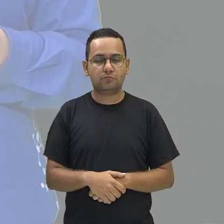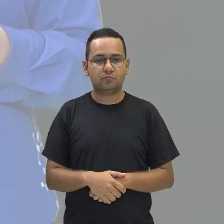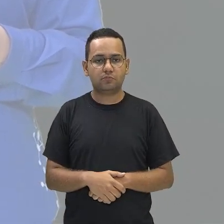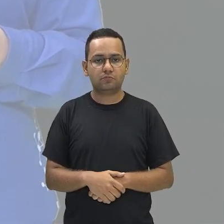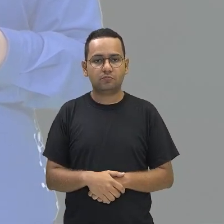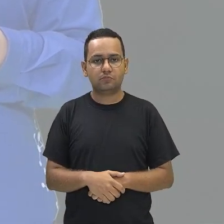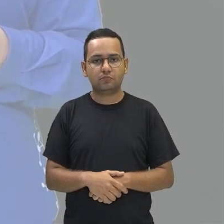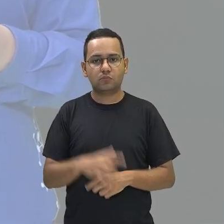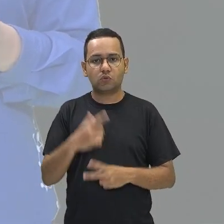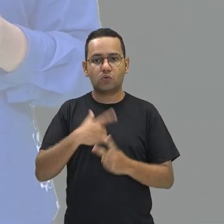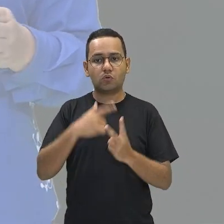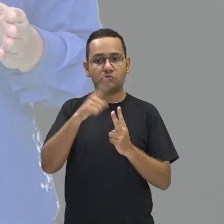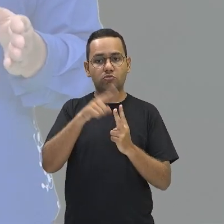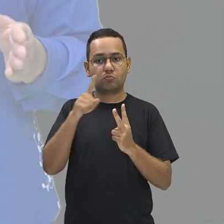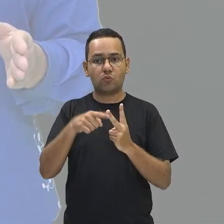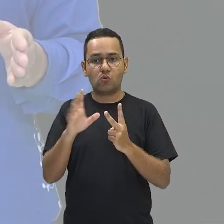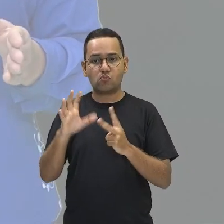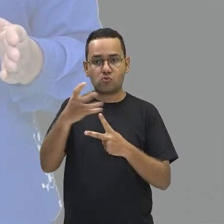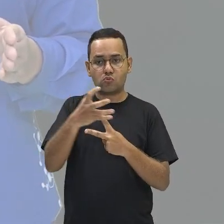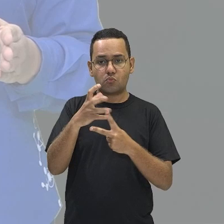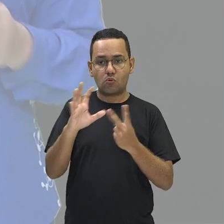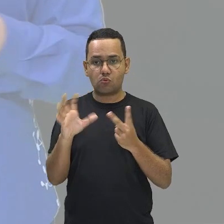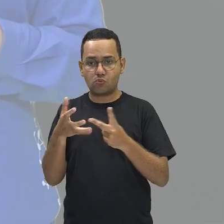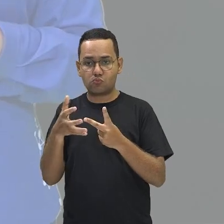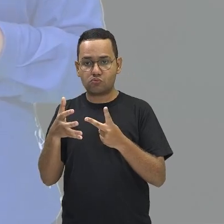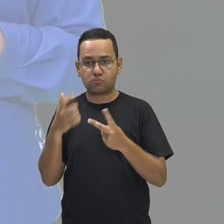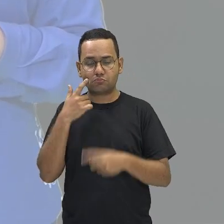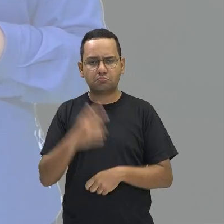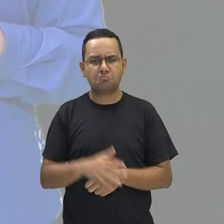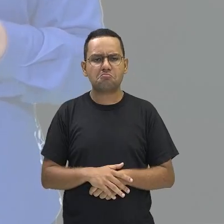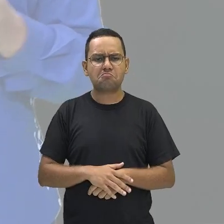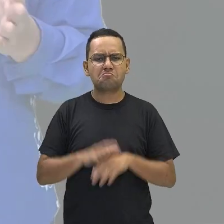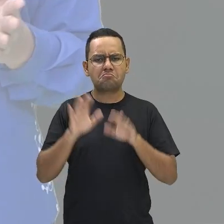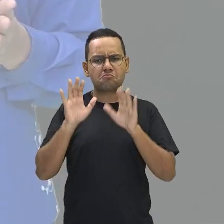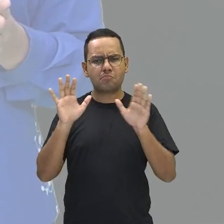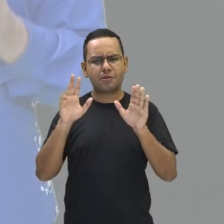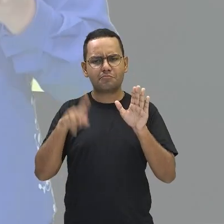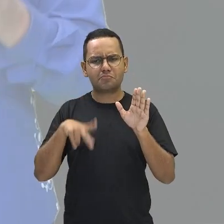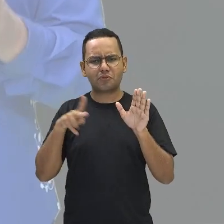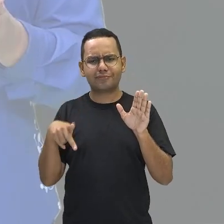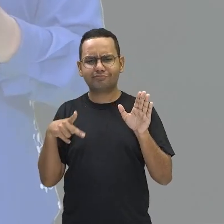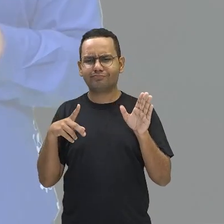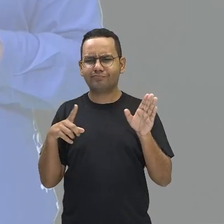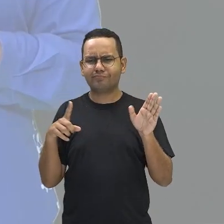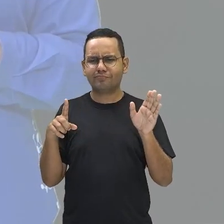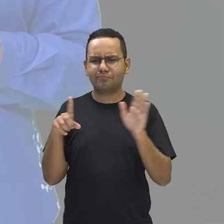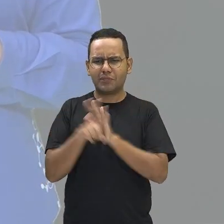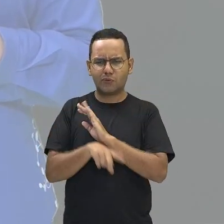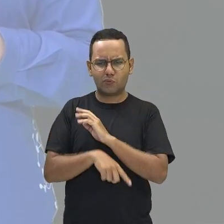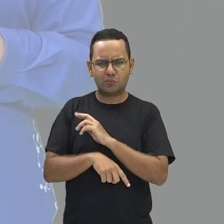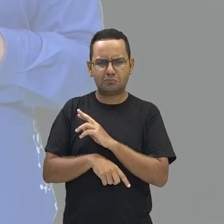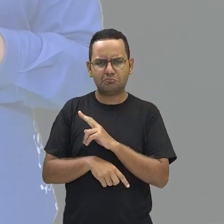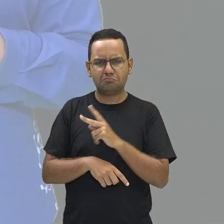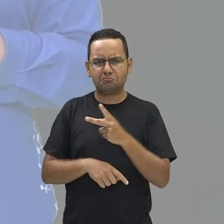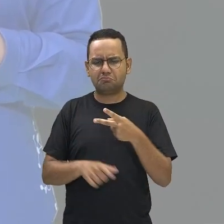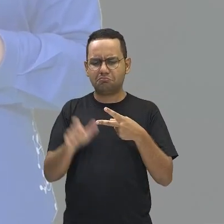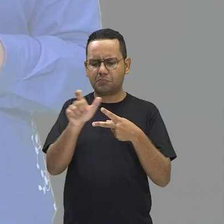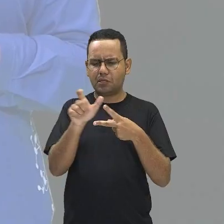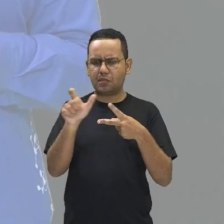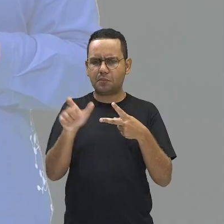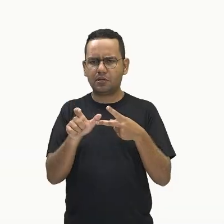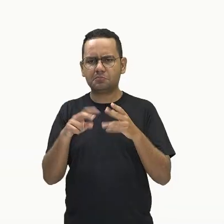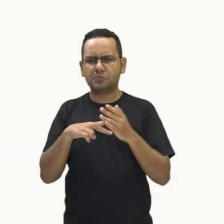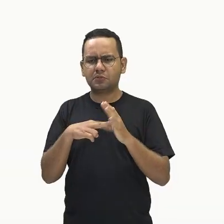axial e apendicular. Professora, o que é isso? O que significa esqueleto